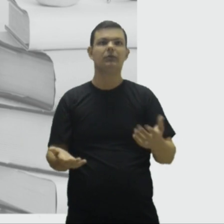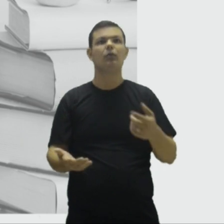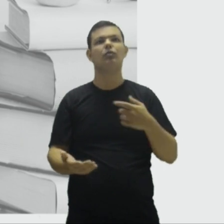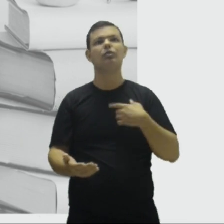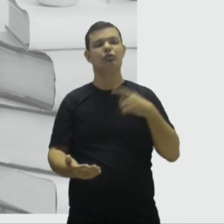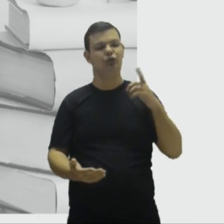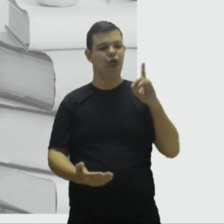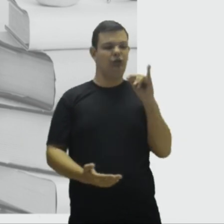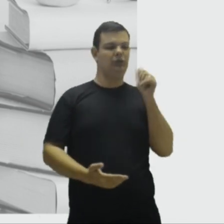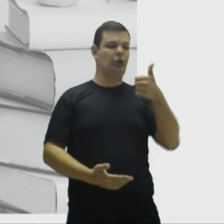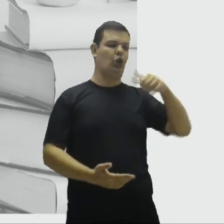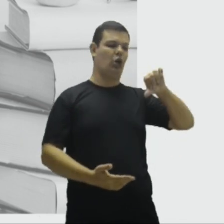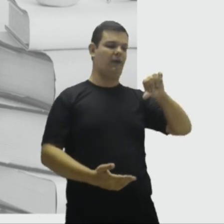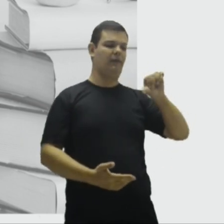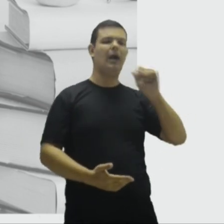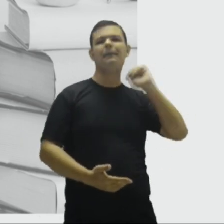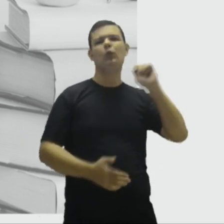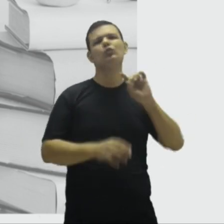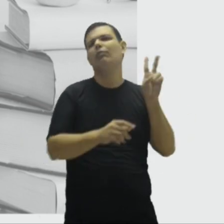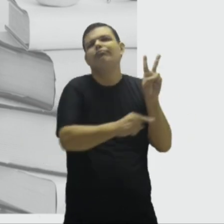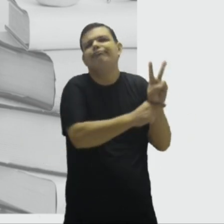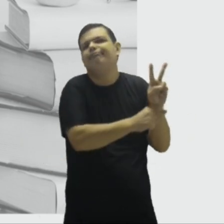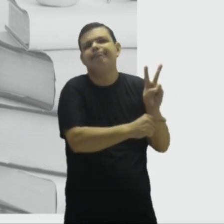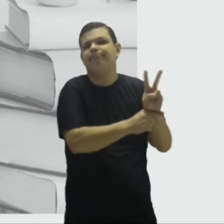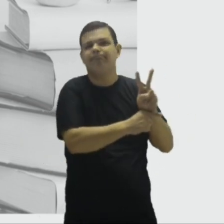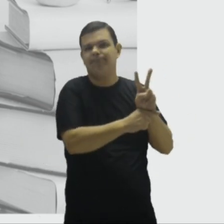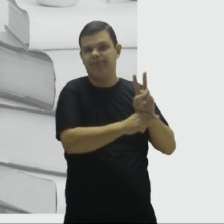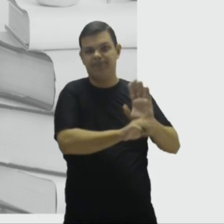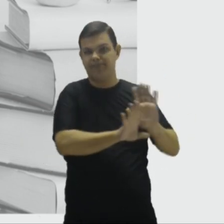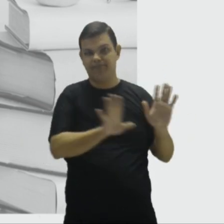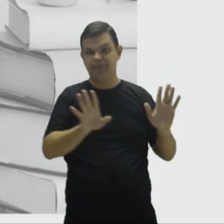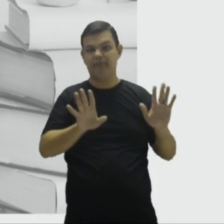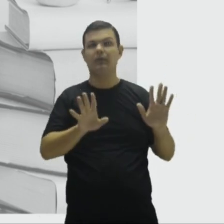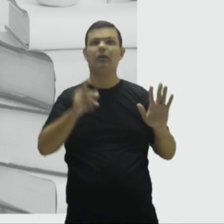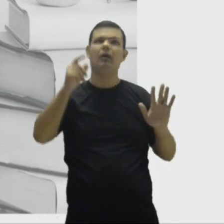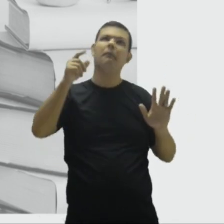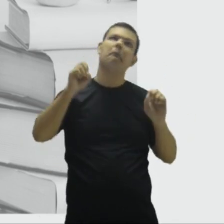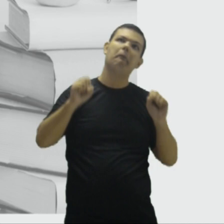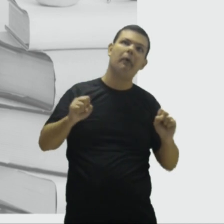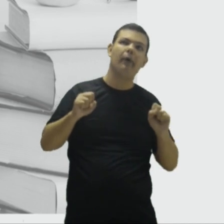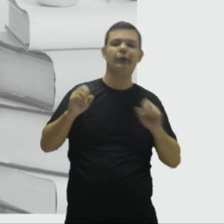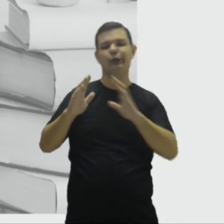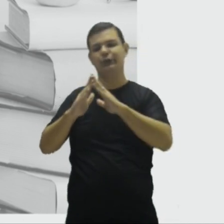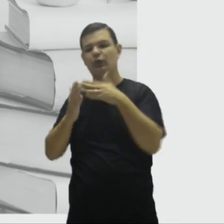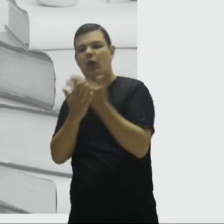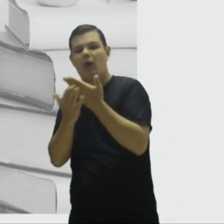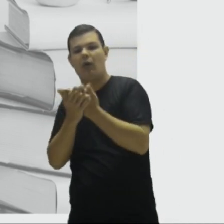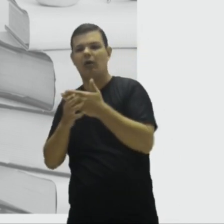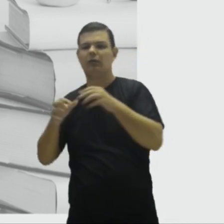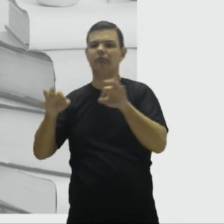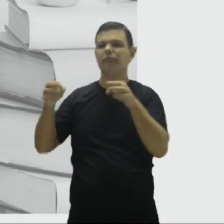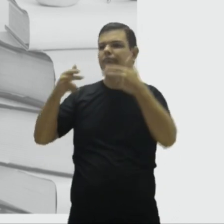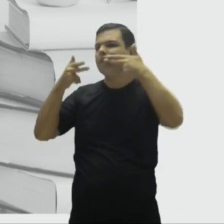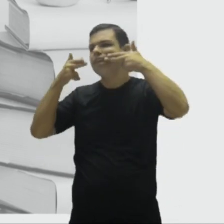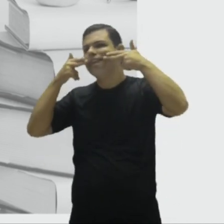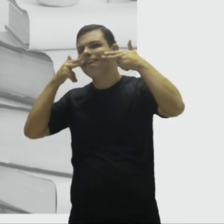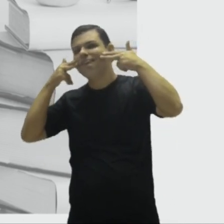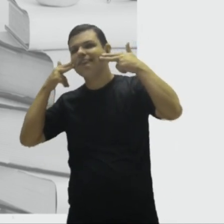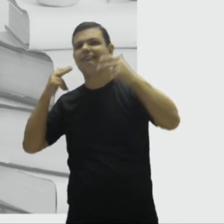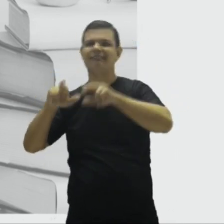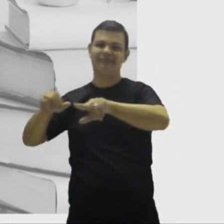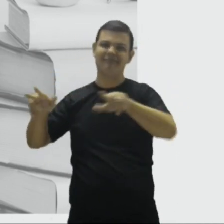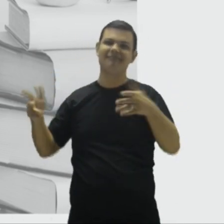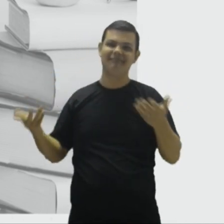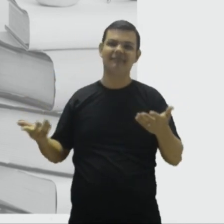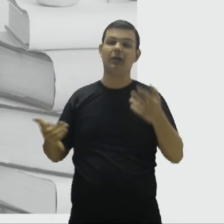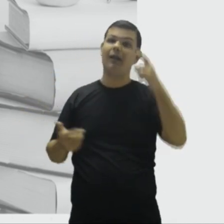dia 19 de abril é apenas um dia simbólico que você pode realizar atividades na escola, fazer pinturas, brincadeiras e tudo mais.